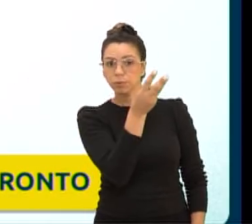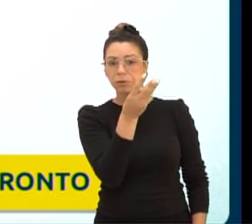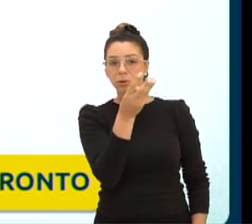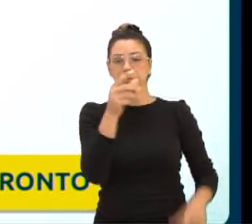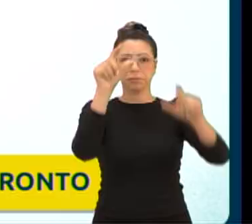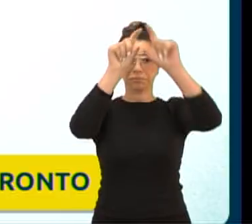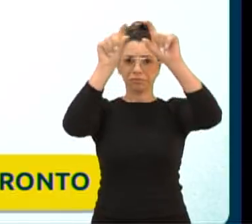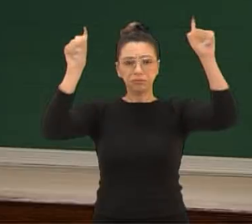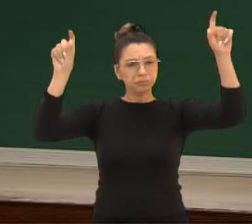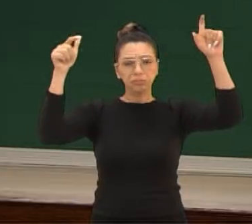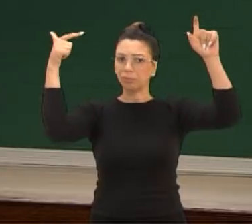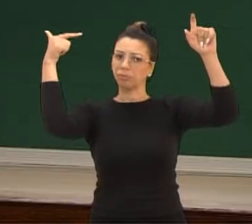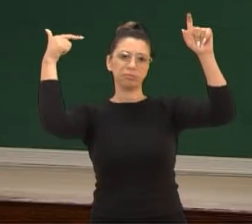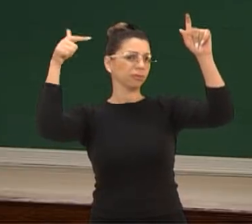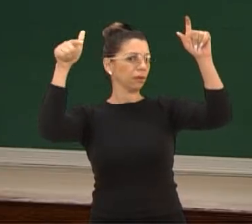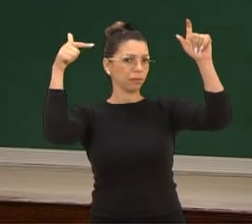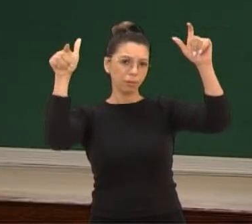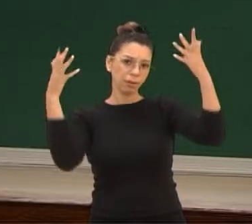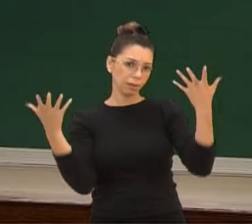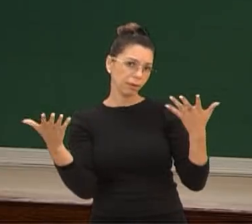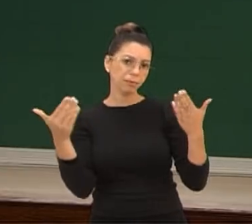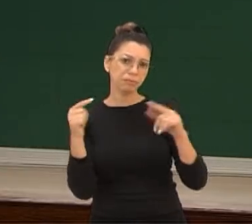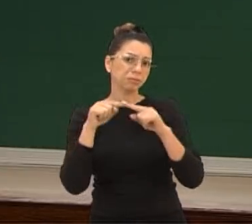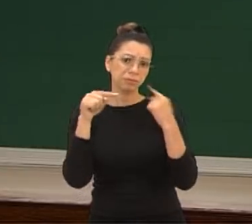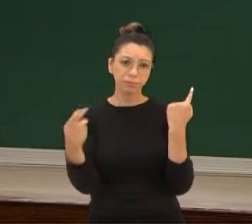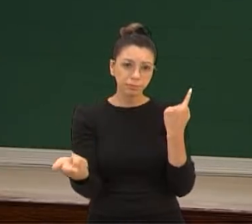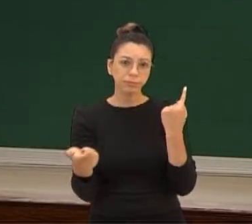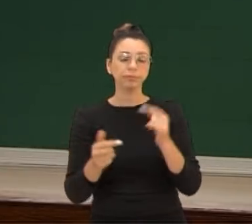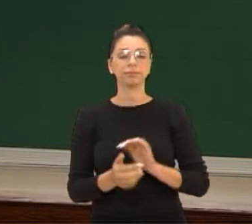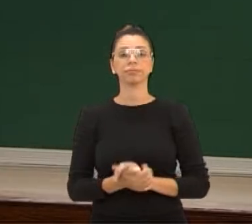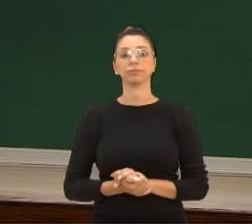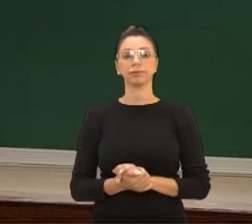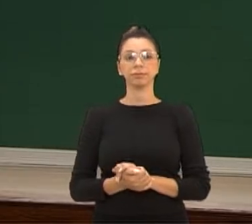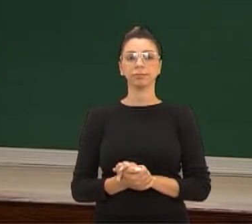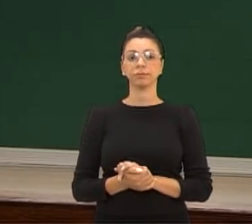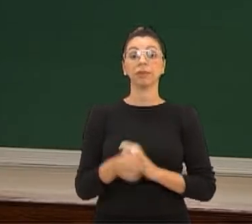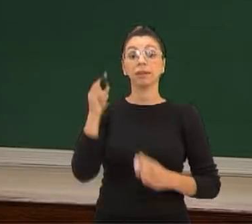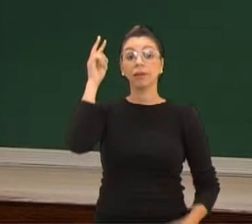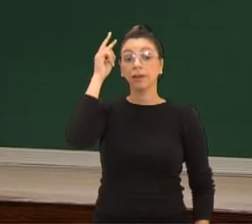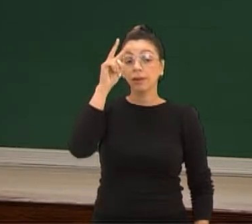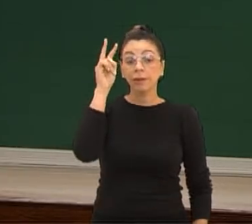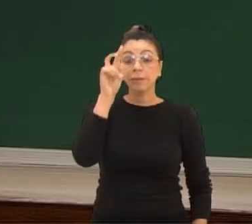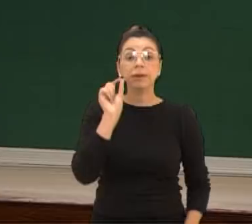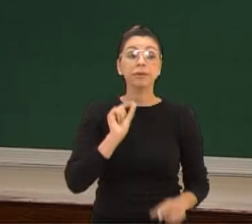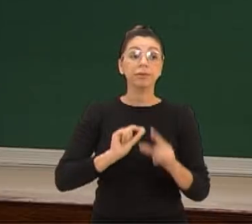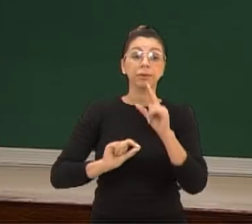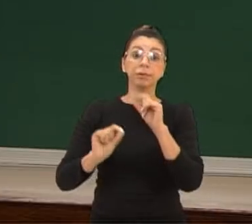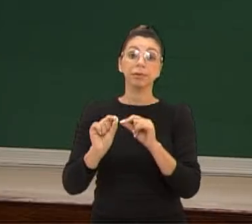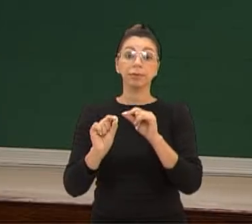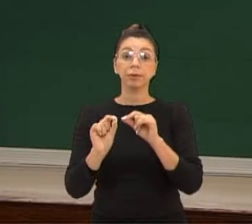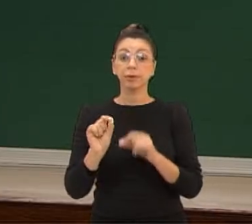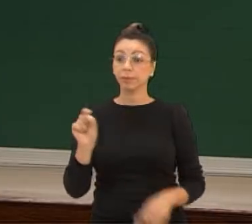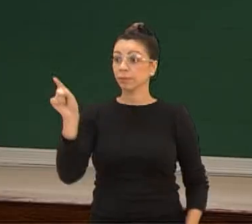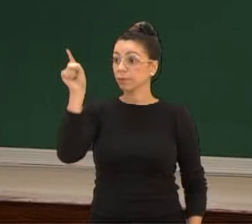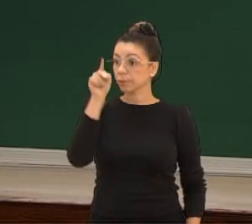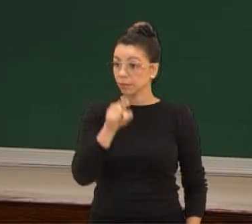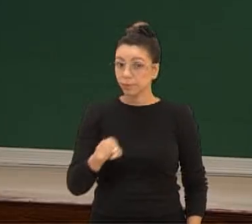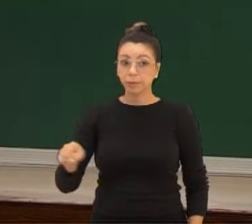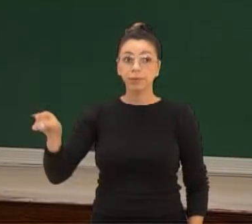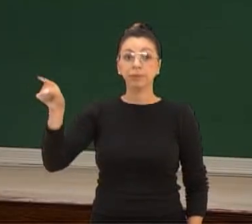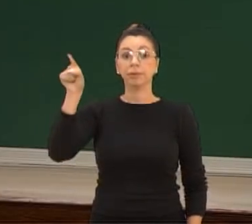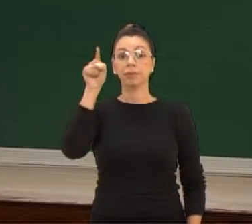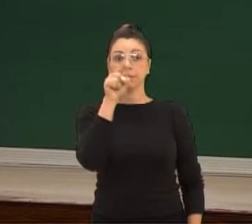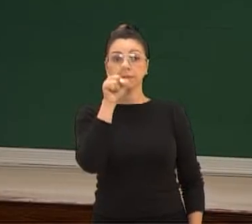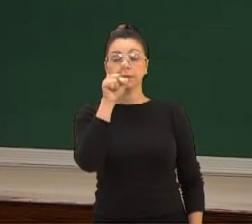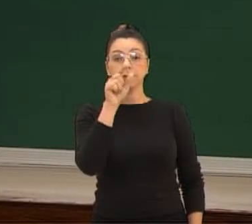demais opções temos círculo? Não, tá? Lembrando então que aqui o círculo é quando ela